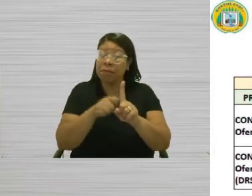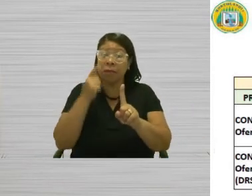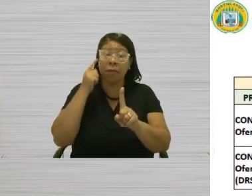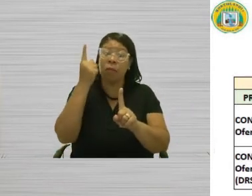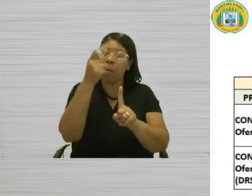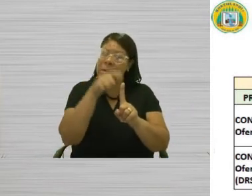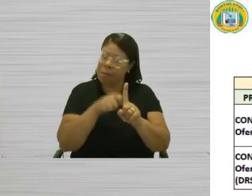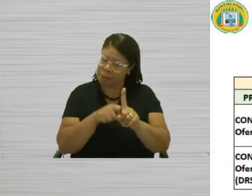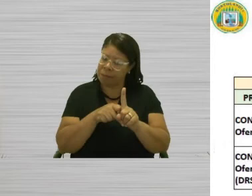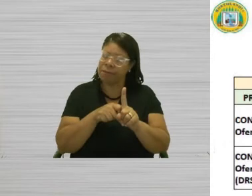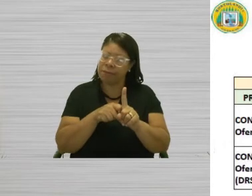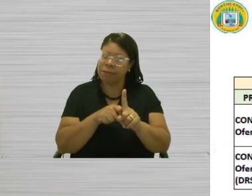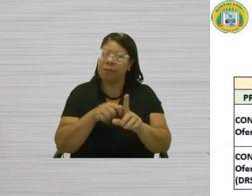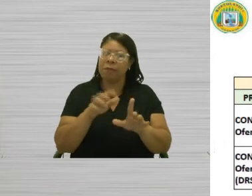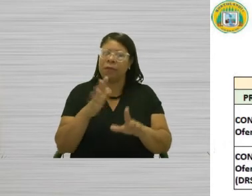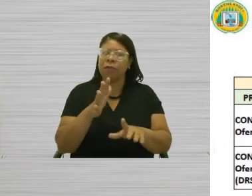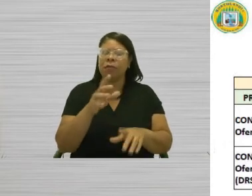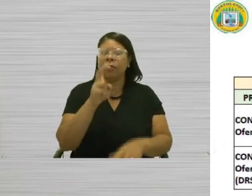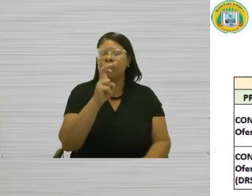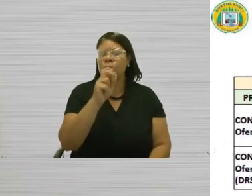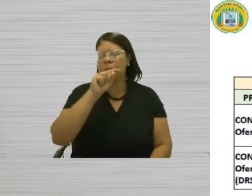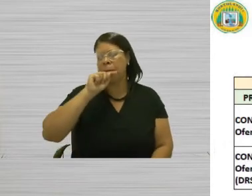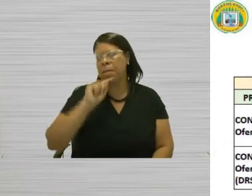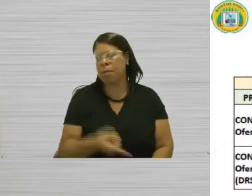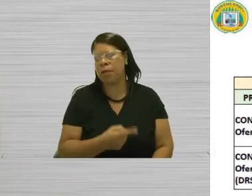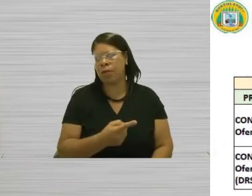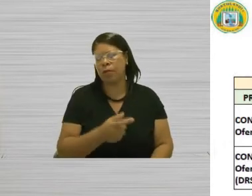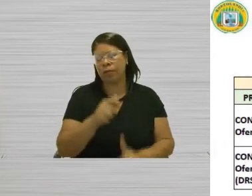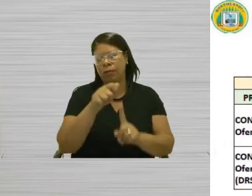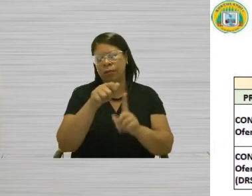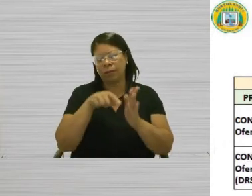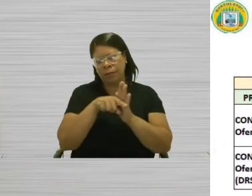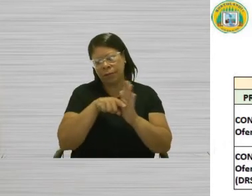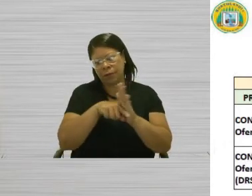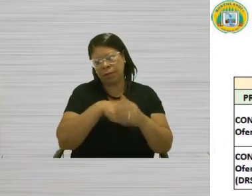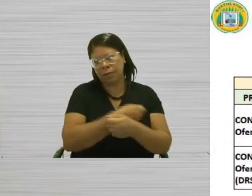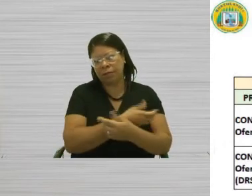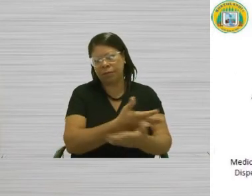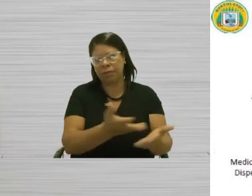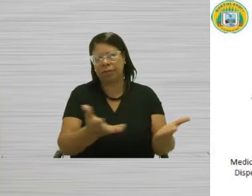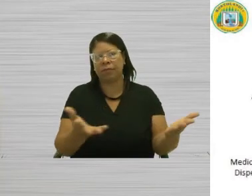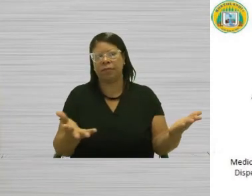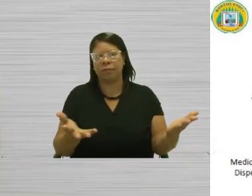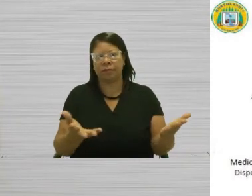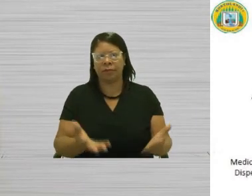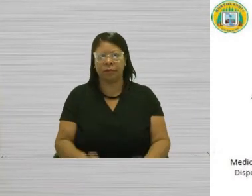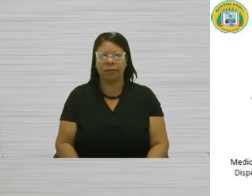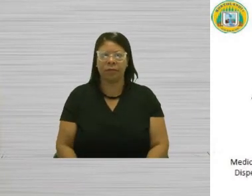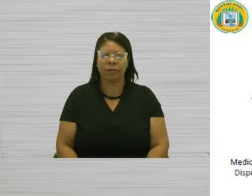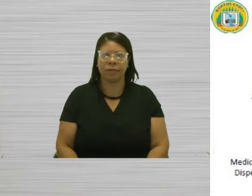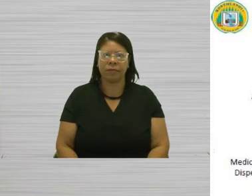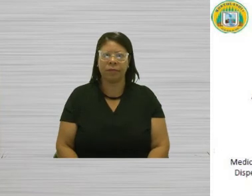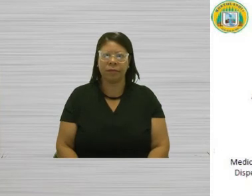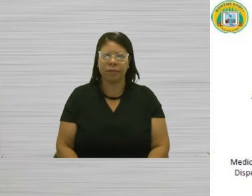aumento de mais de 5 mil exames distribuídos nesse quadrimestre.